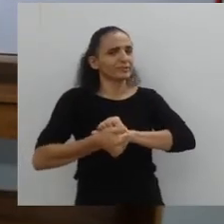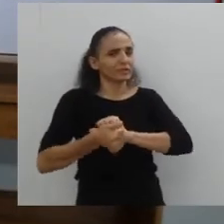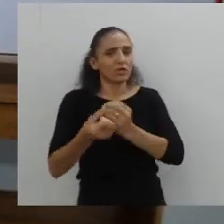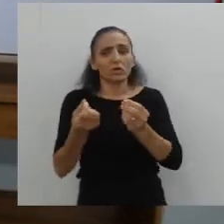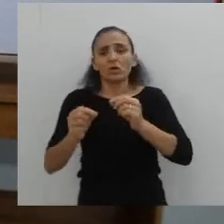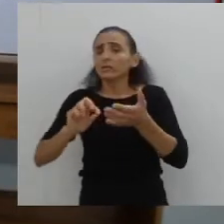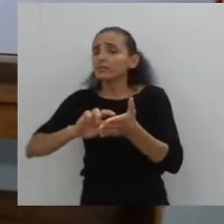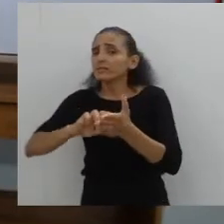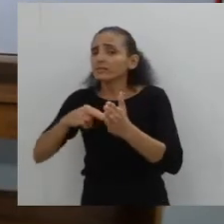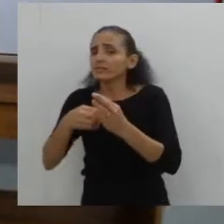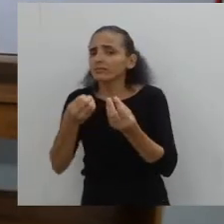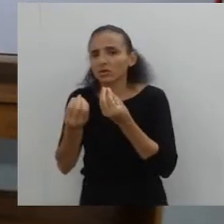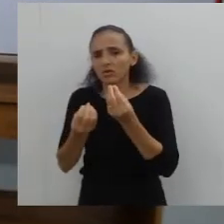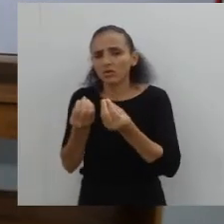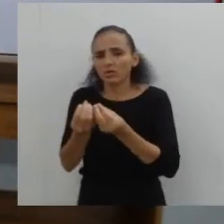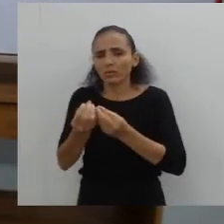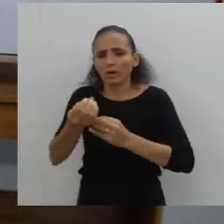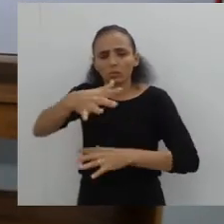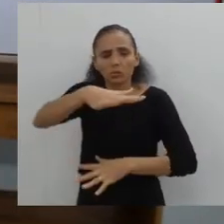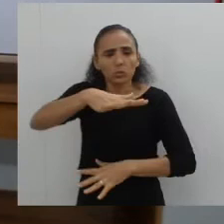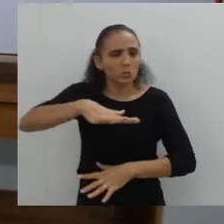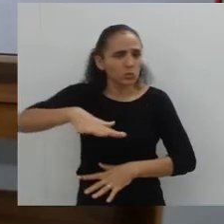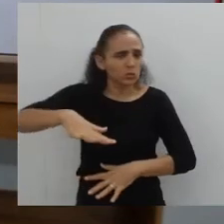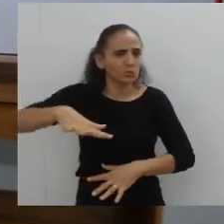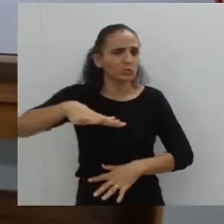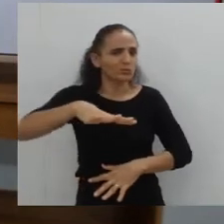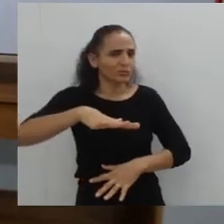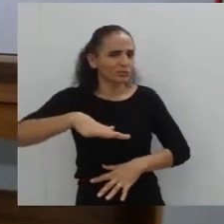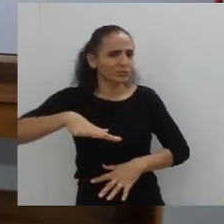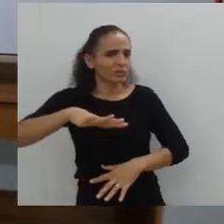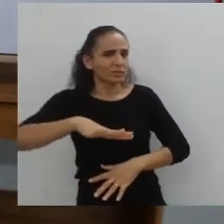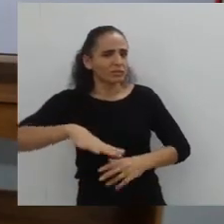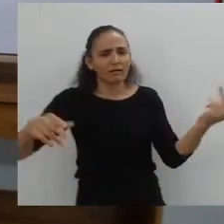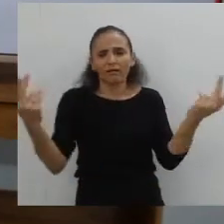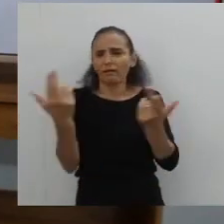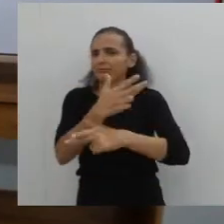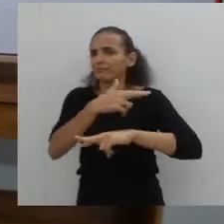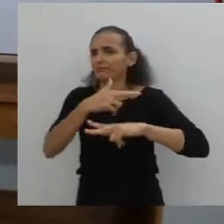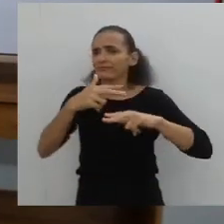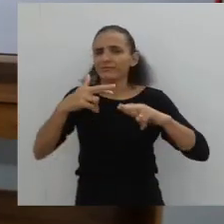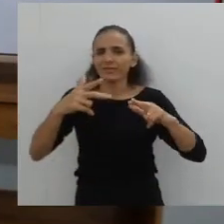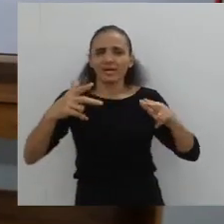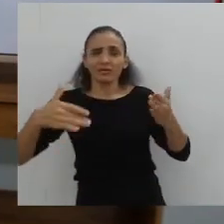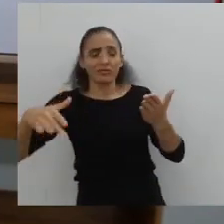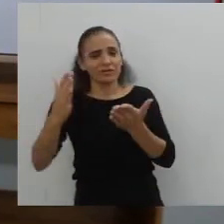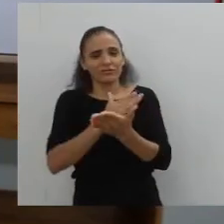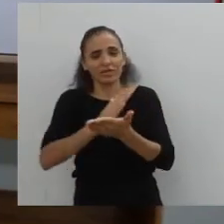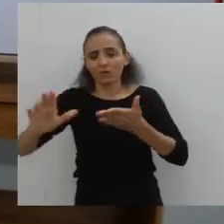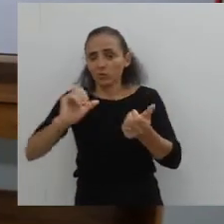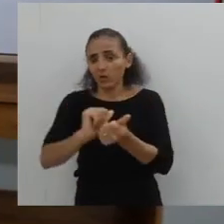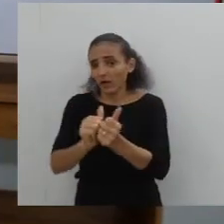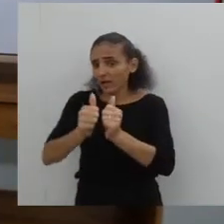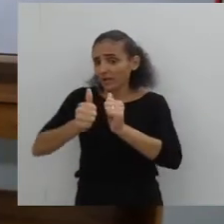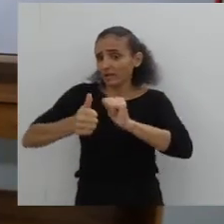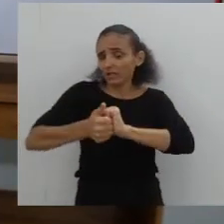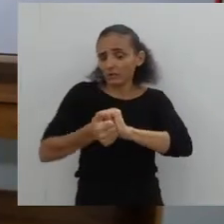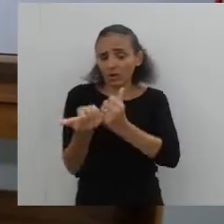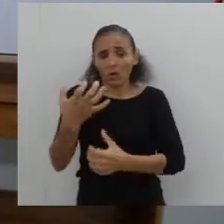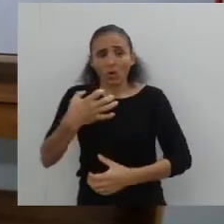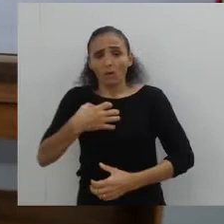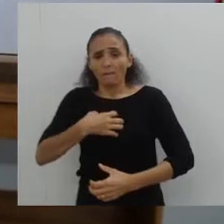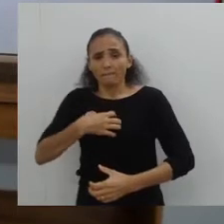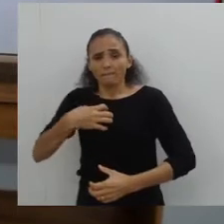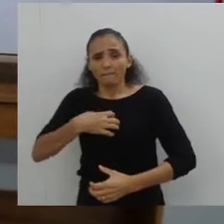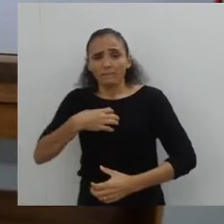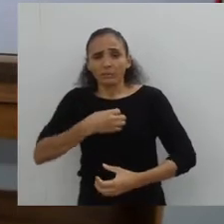que são jogos que estão ali, são derivados, né, vamos dizer assim, de algum esporte. Eles carregam um forte teor